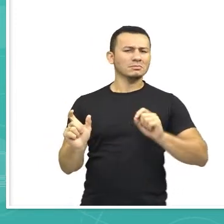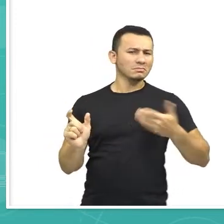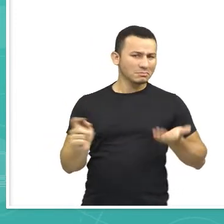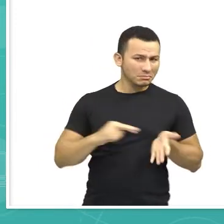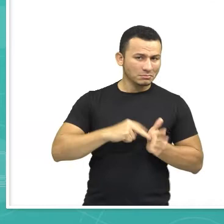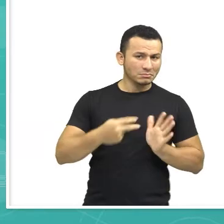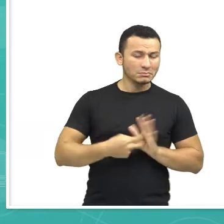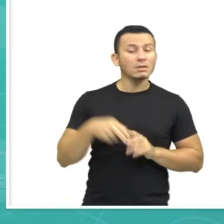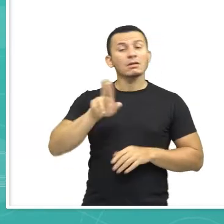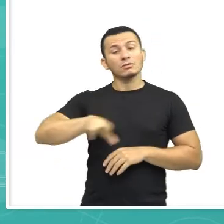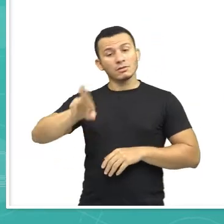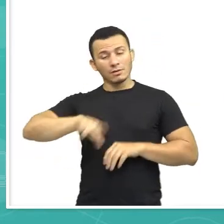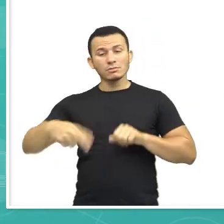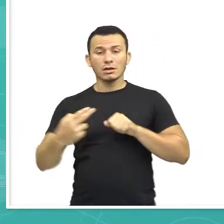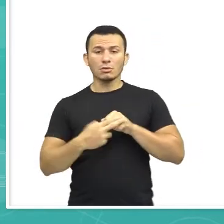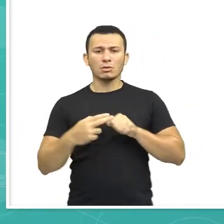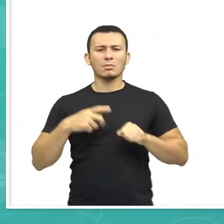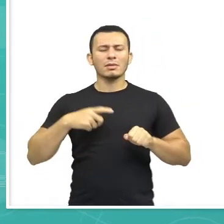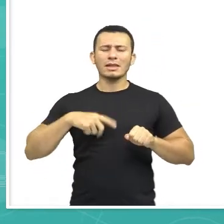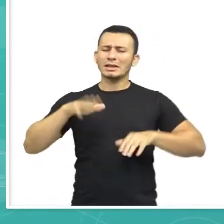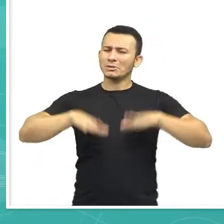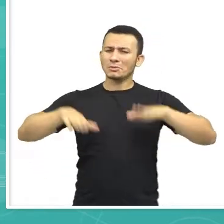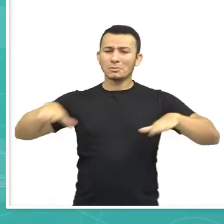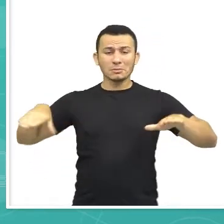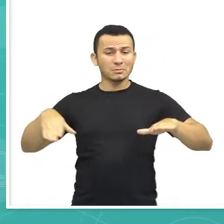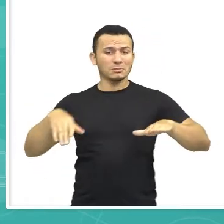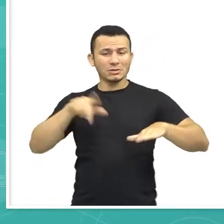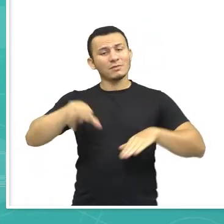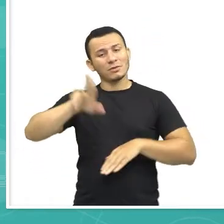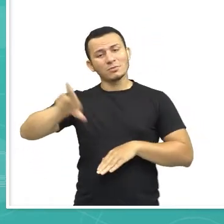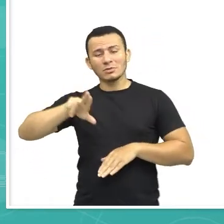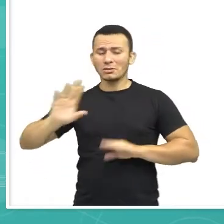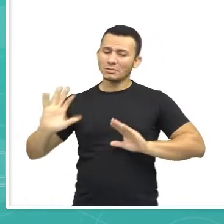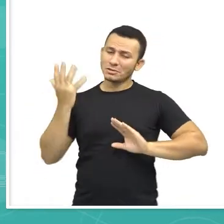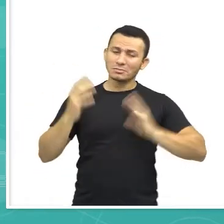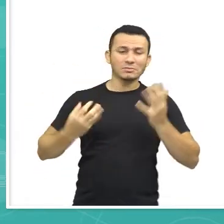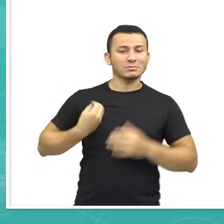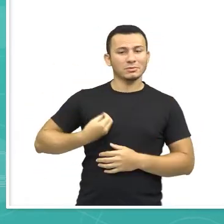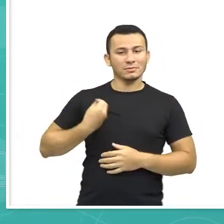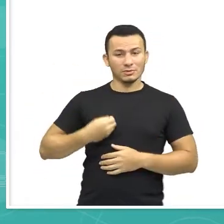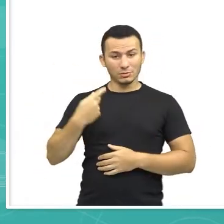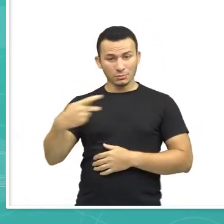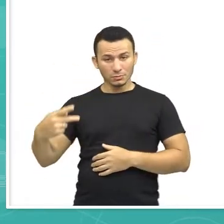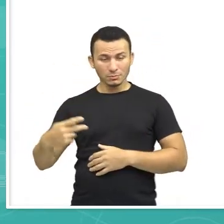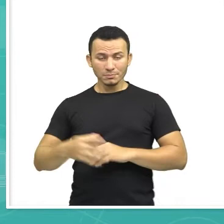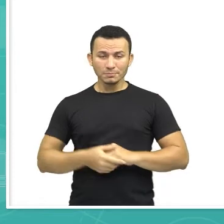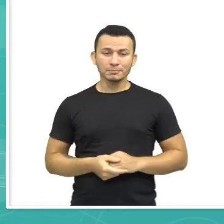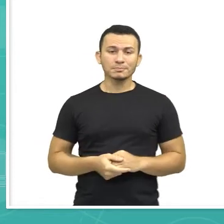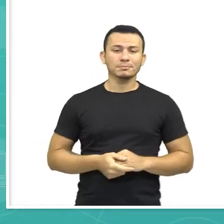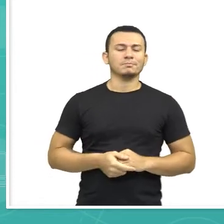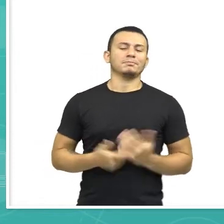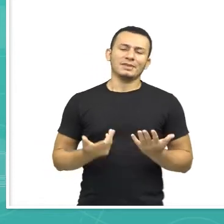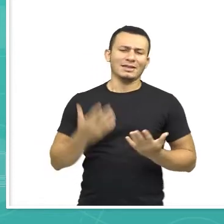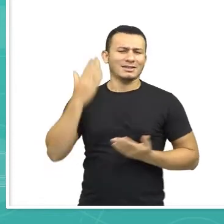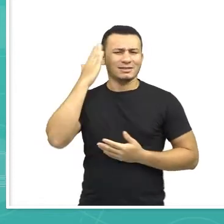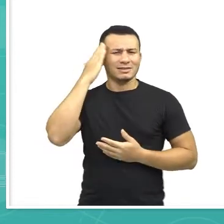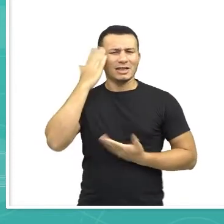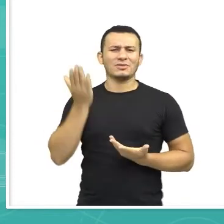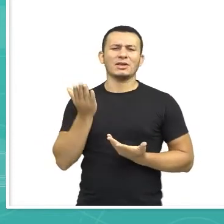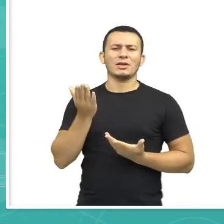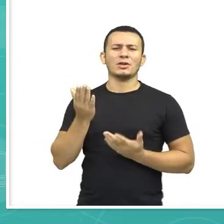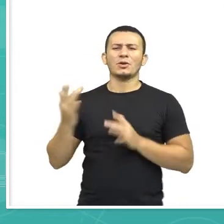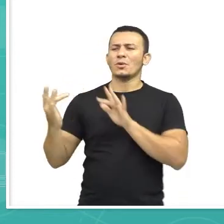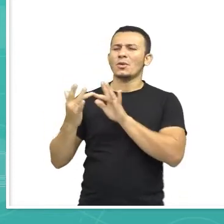Você vai utilizar ele em diversas situações da sua vida. Diversas situações. Ok, você não vai falar com nenhum rei,